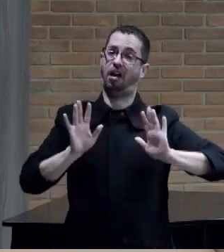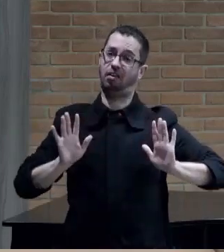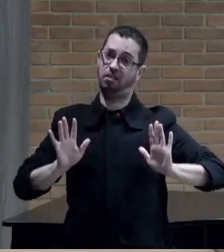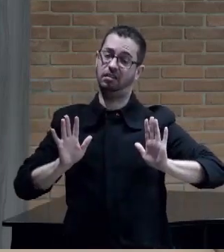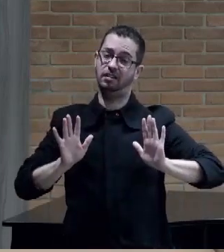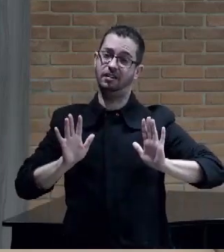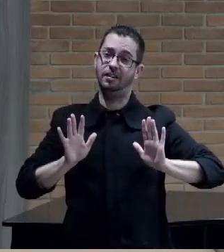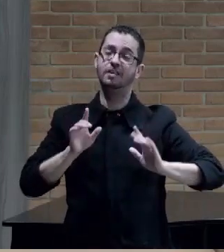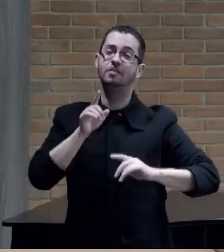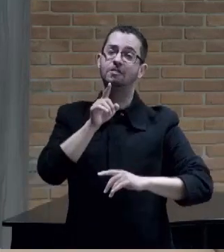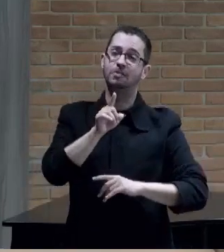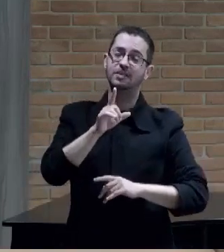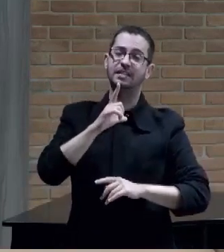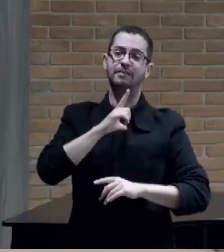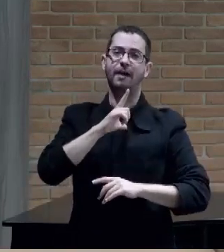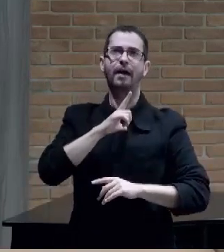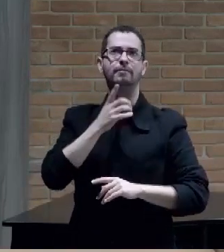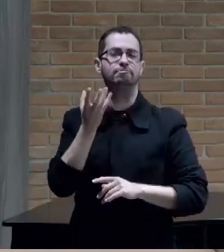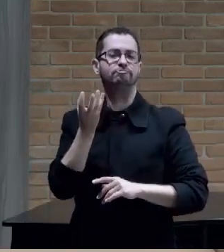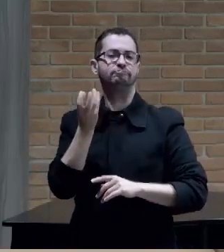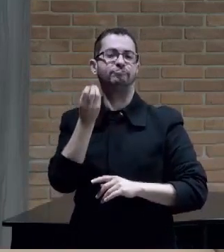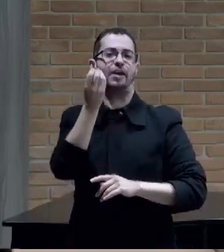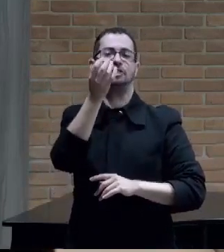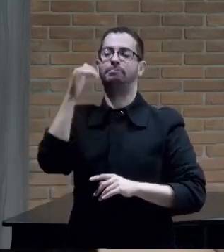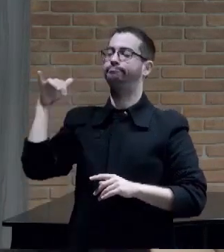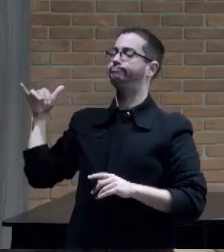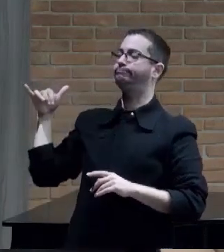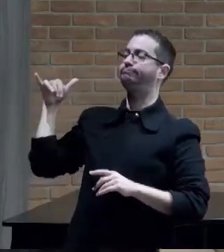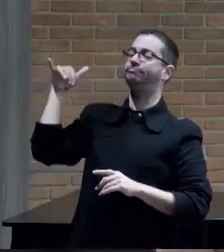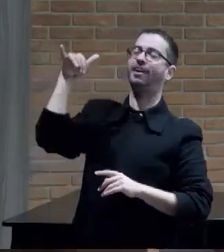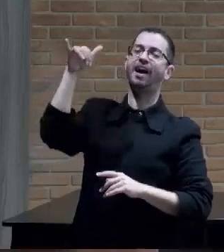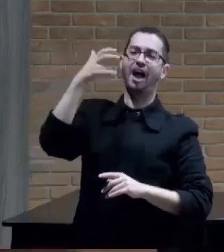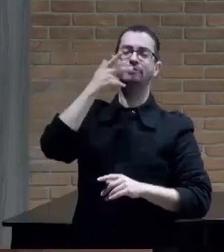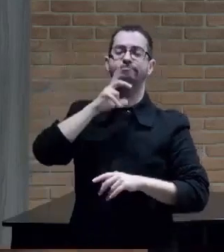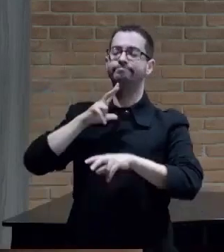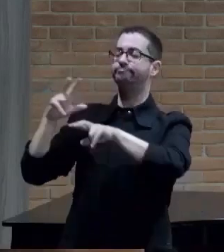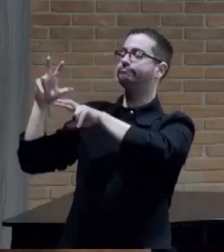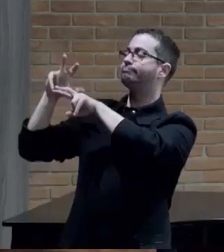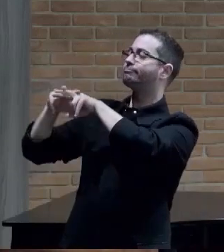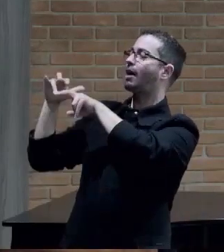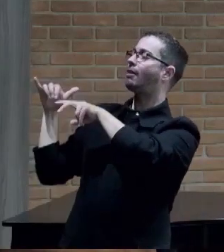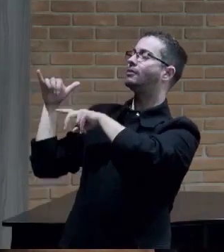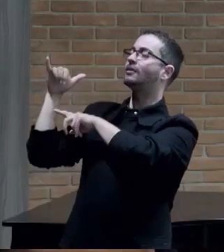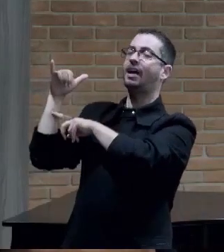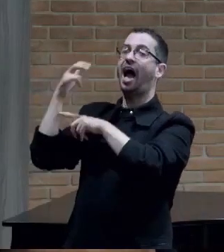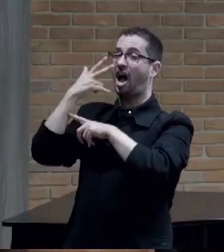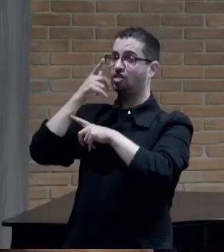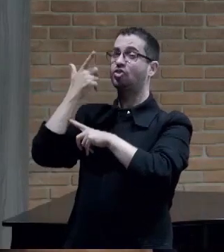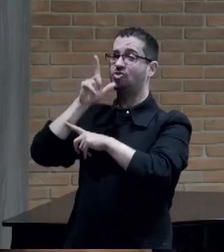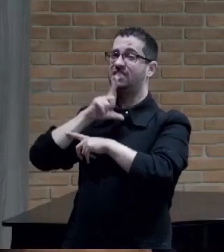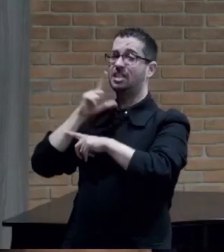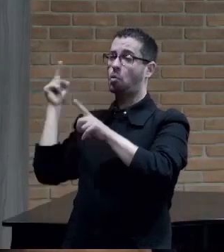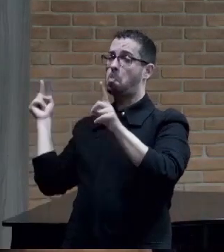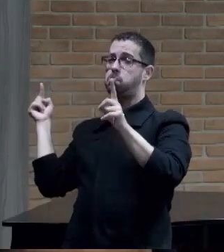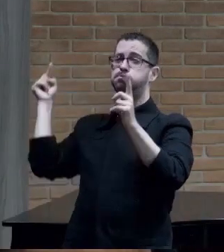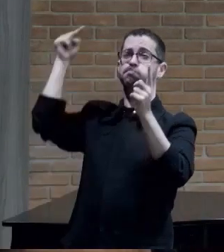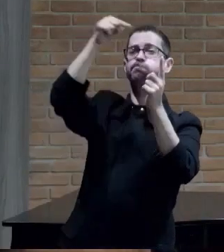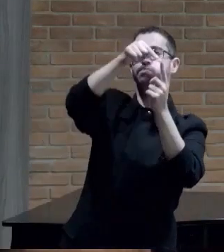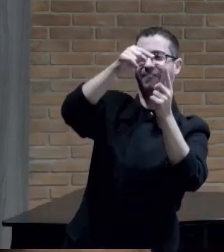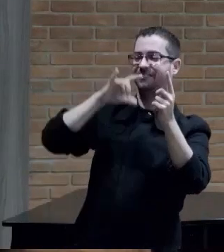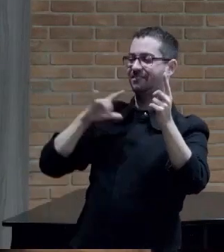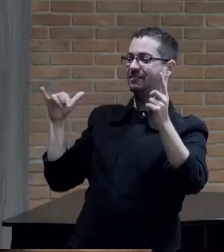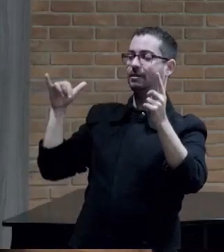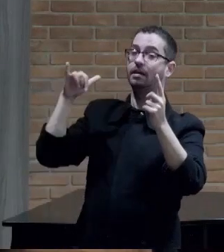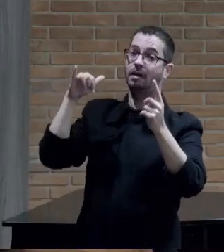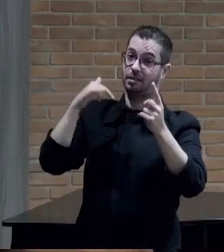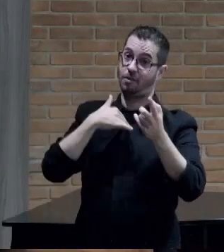Você toma um avião para fazer uma viagem, acreditando que você vai realmente chegar ao destino. Isso é